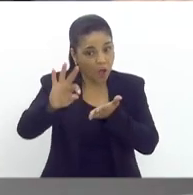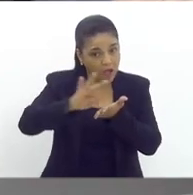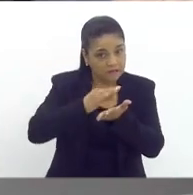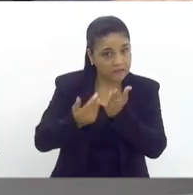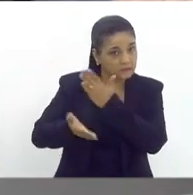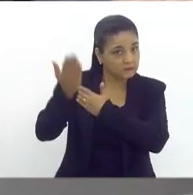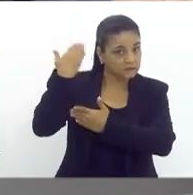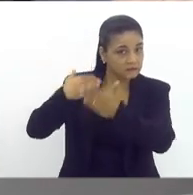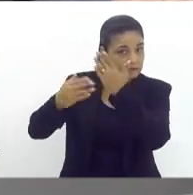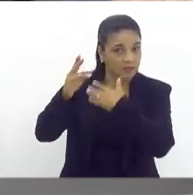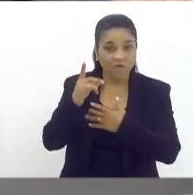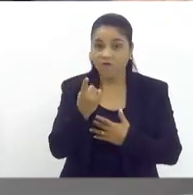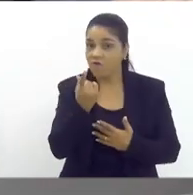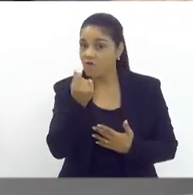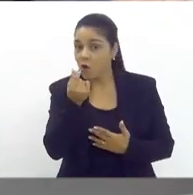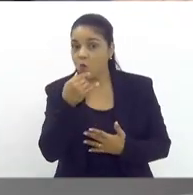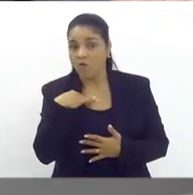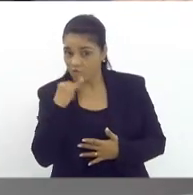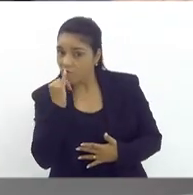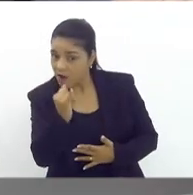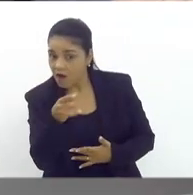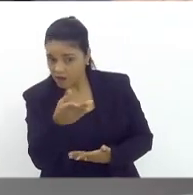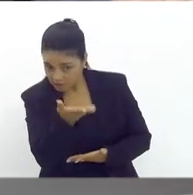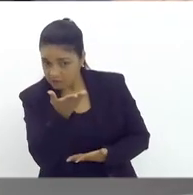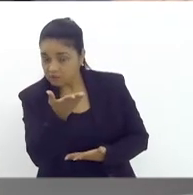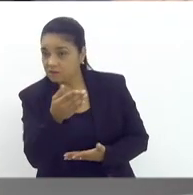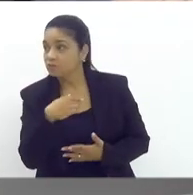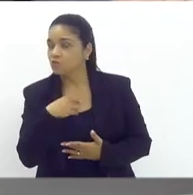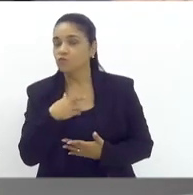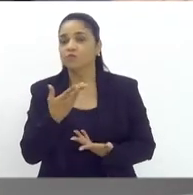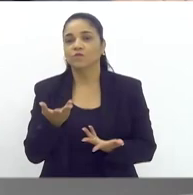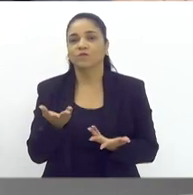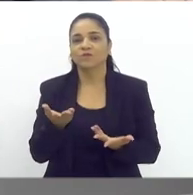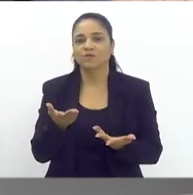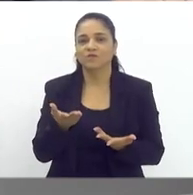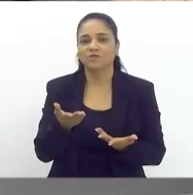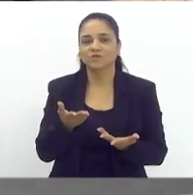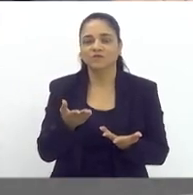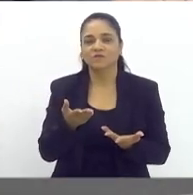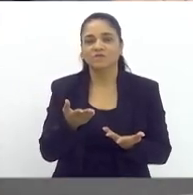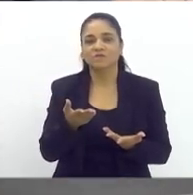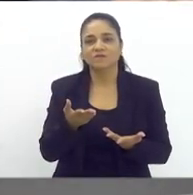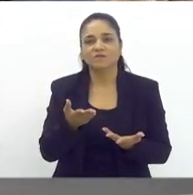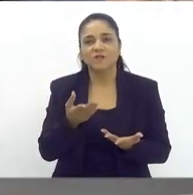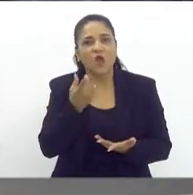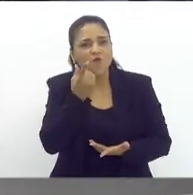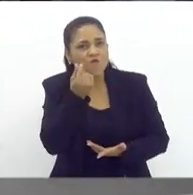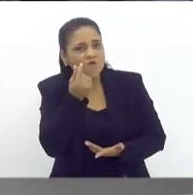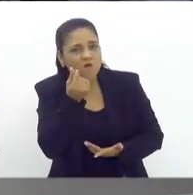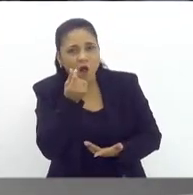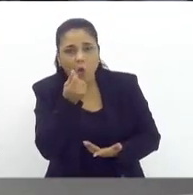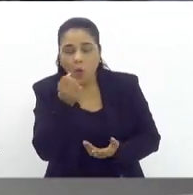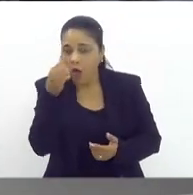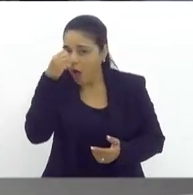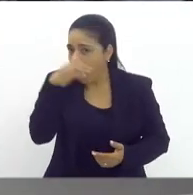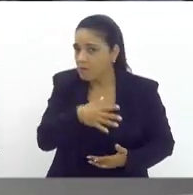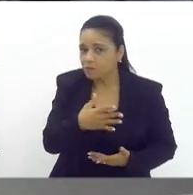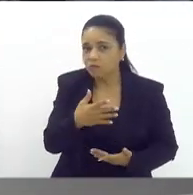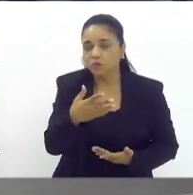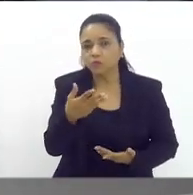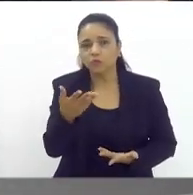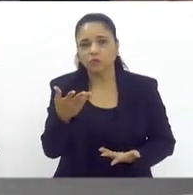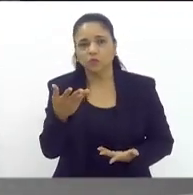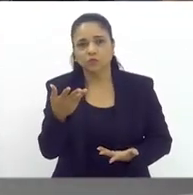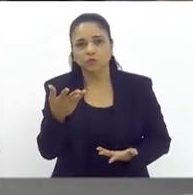um valor que eu queria até que o senhor falasse esse valor que uma coisa que não é um valor absurdo 30